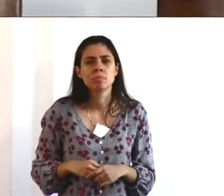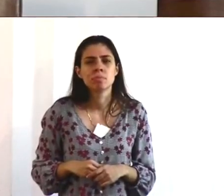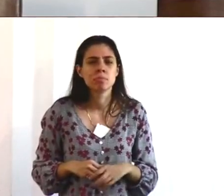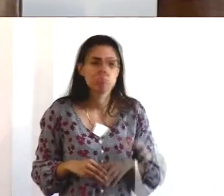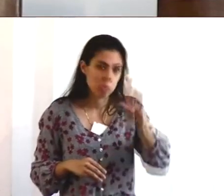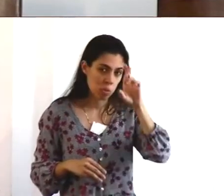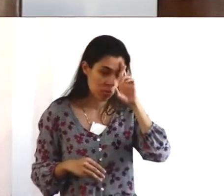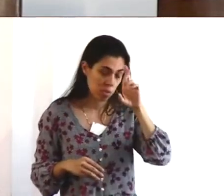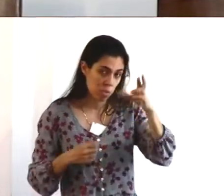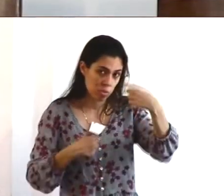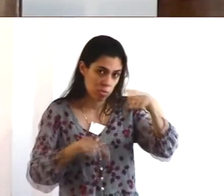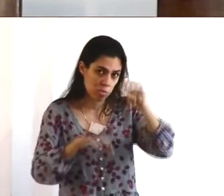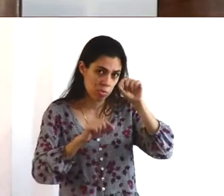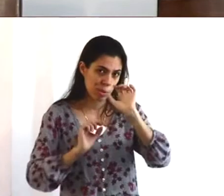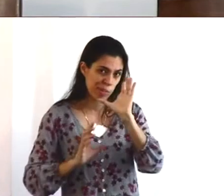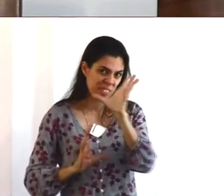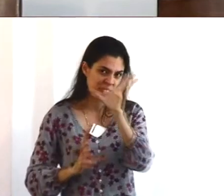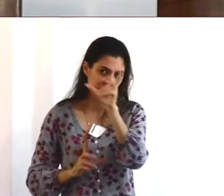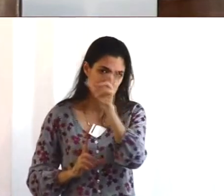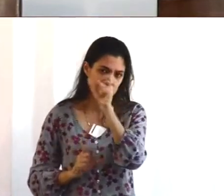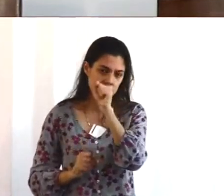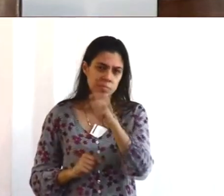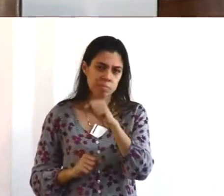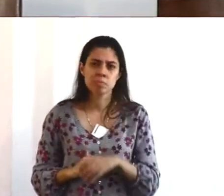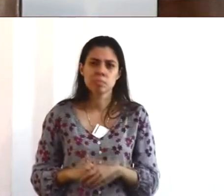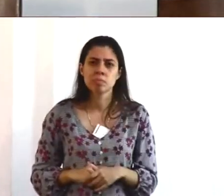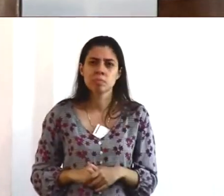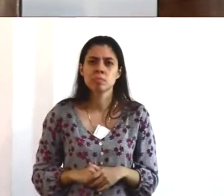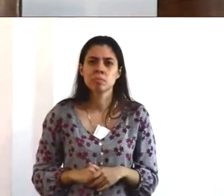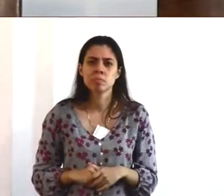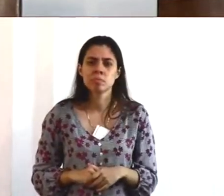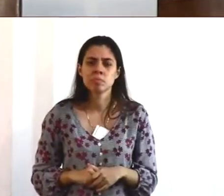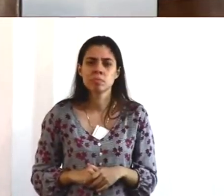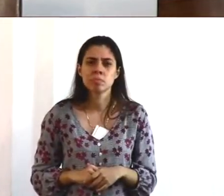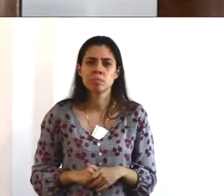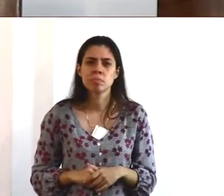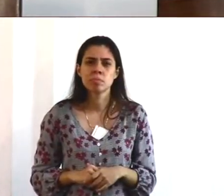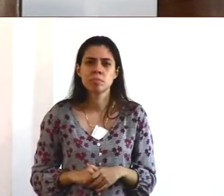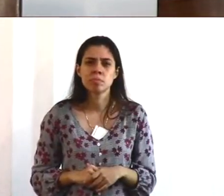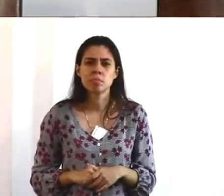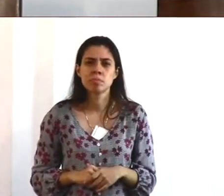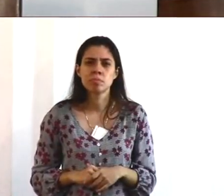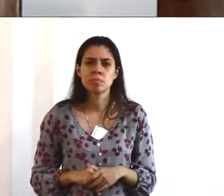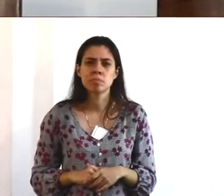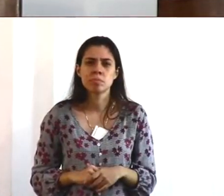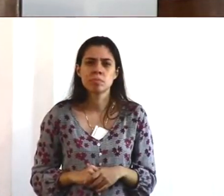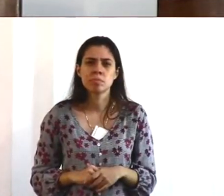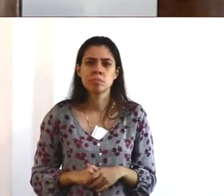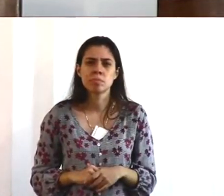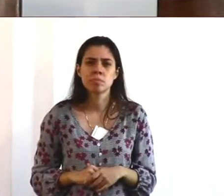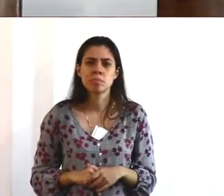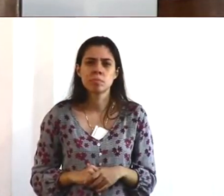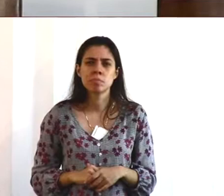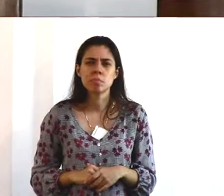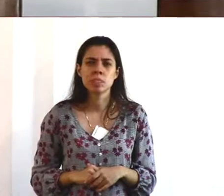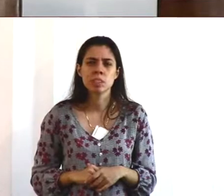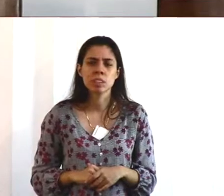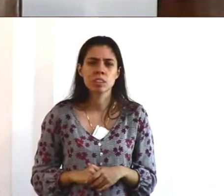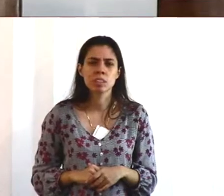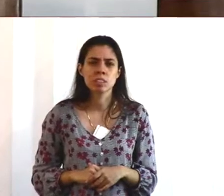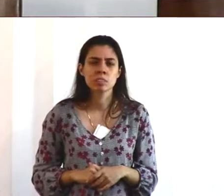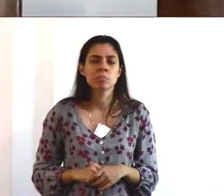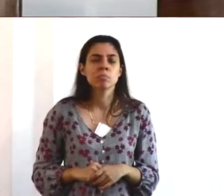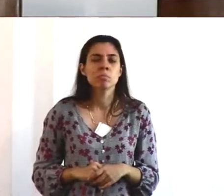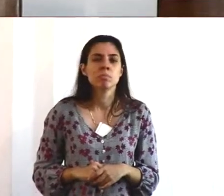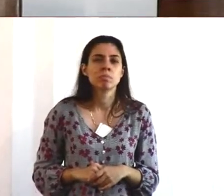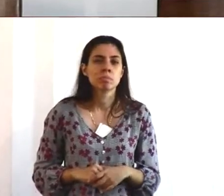a nossa força. No original, essa palavra fortaleza é força. O sentido